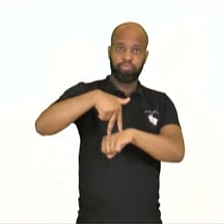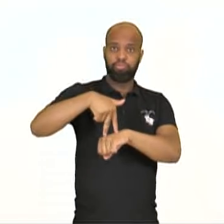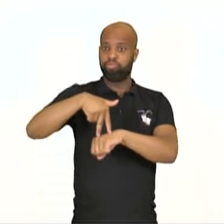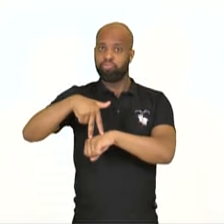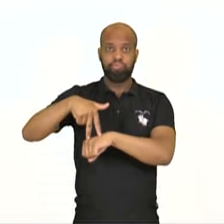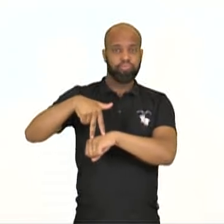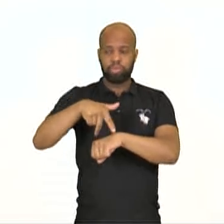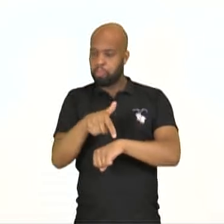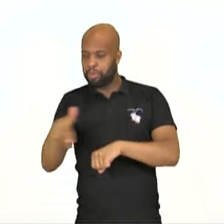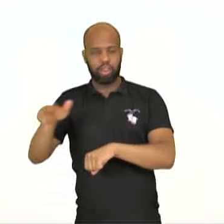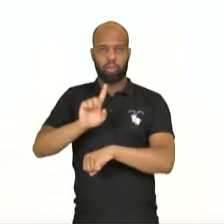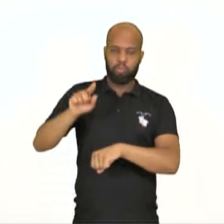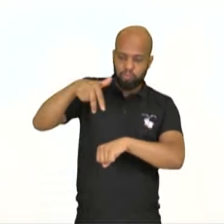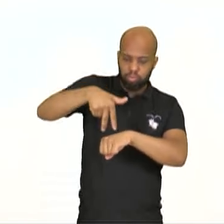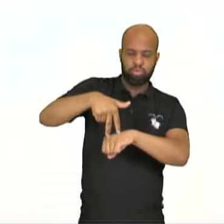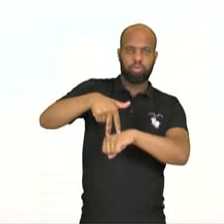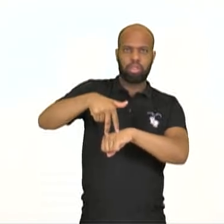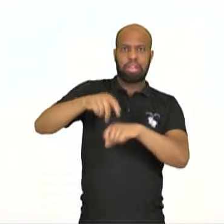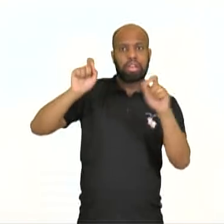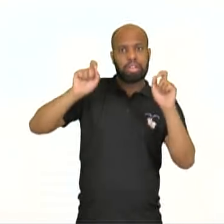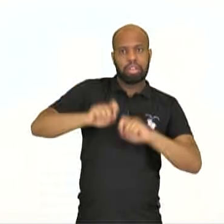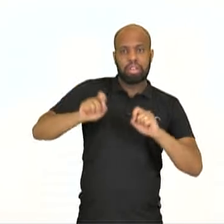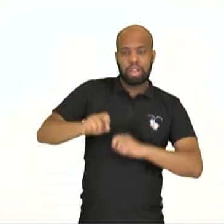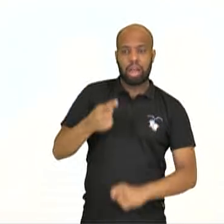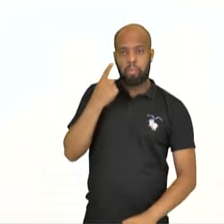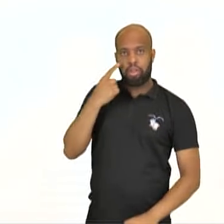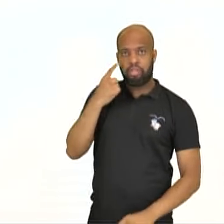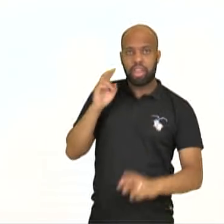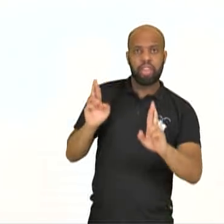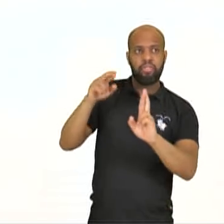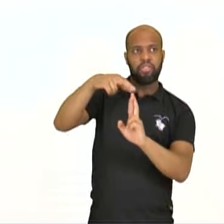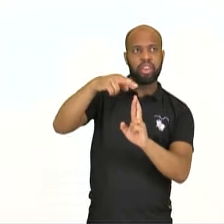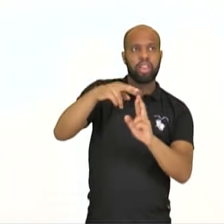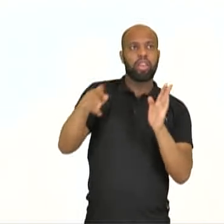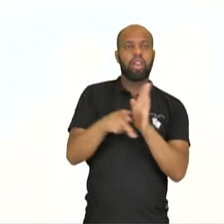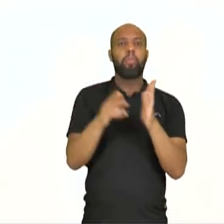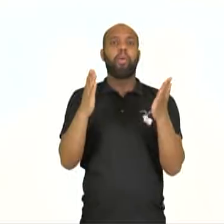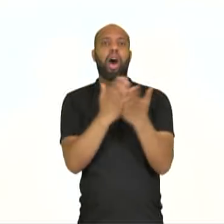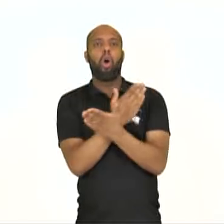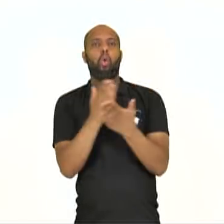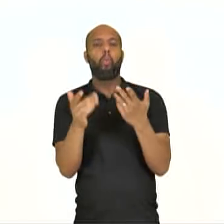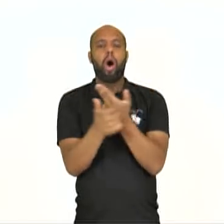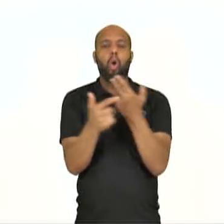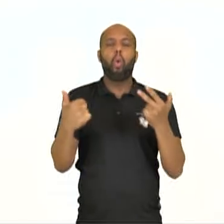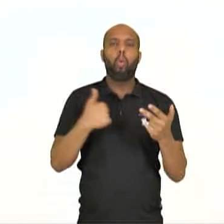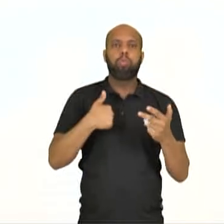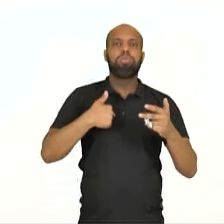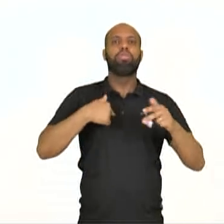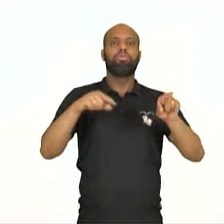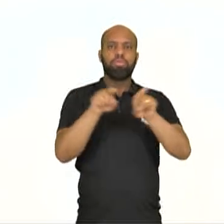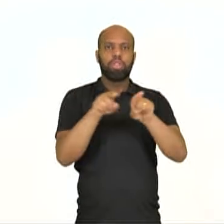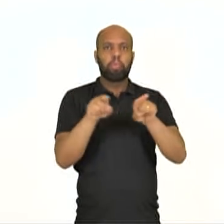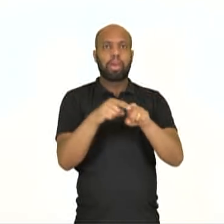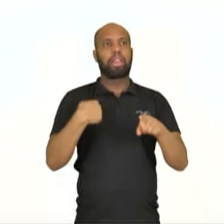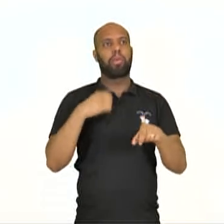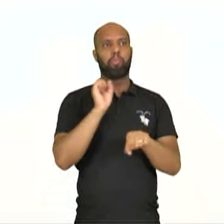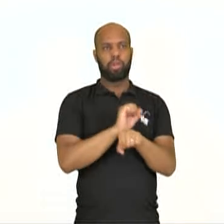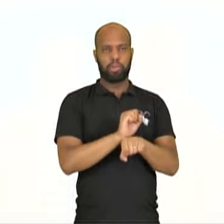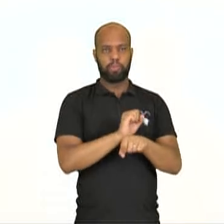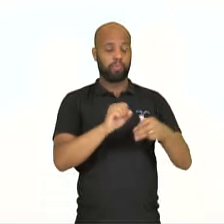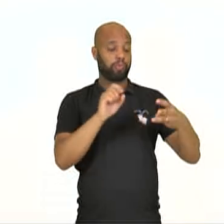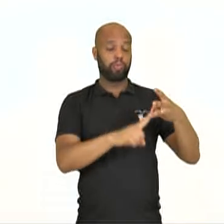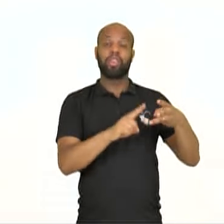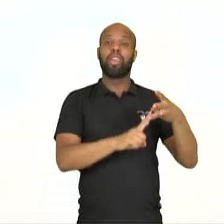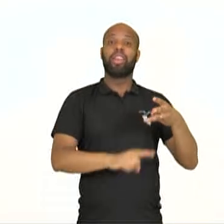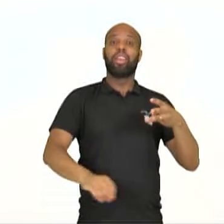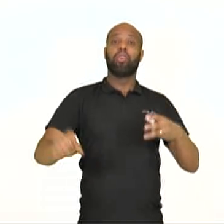de andar, melhor dizendo, seria possível achar um referencial em relação a qual eu estivesse em repouso. Item